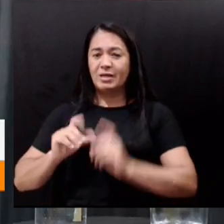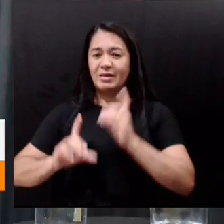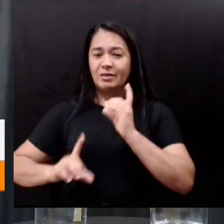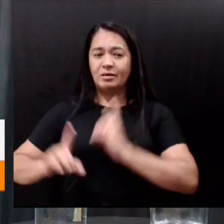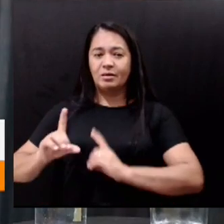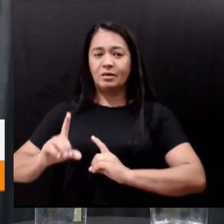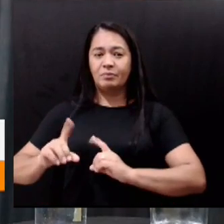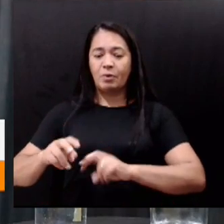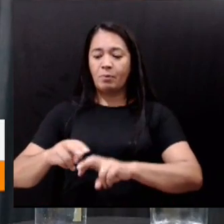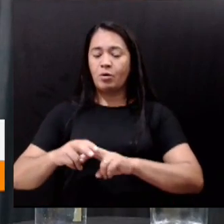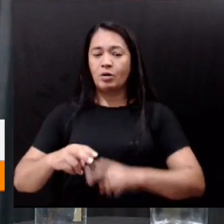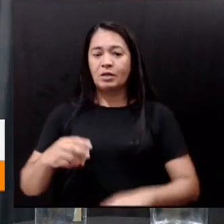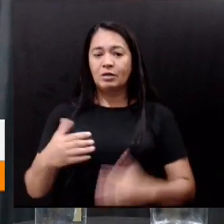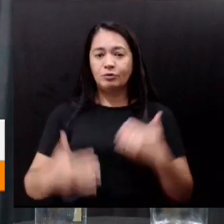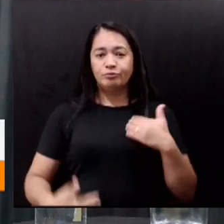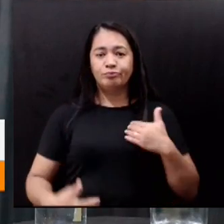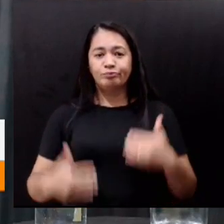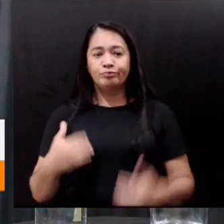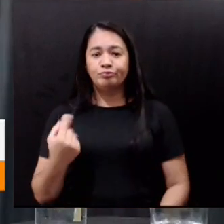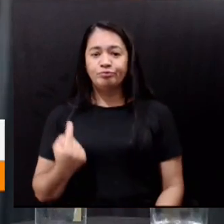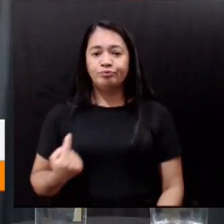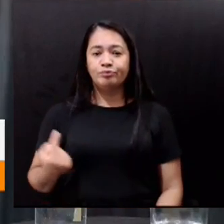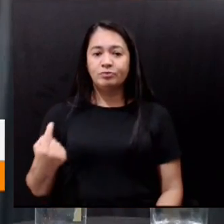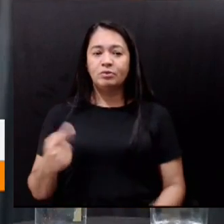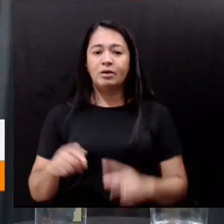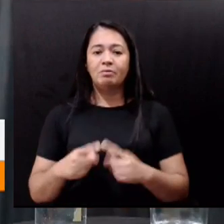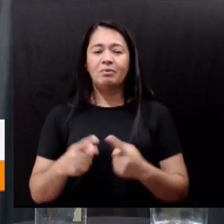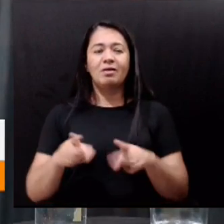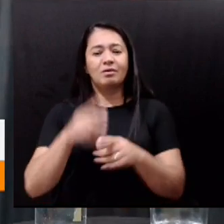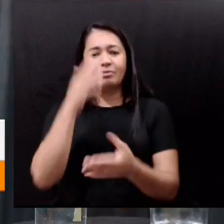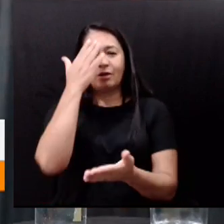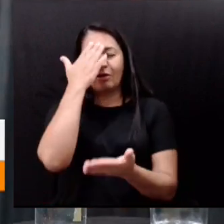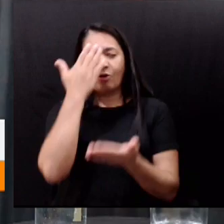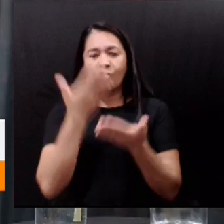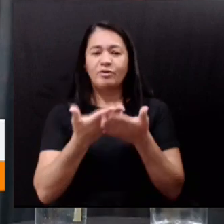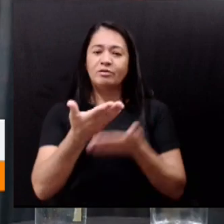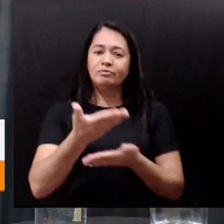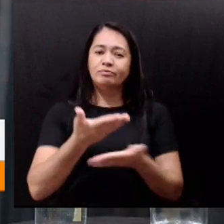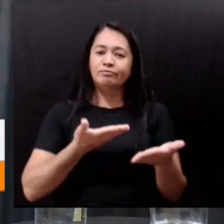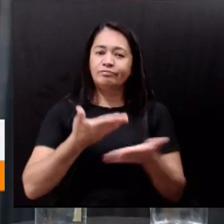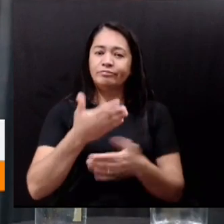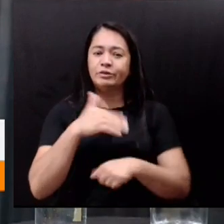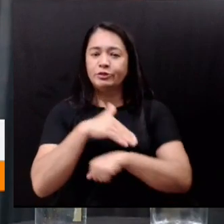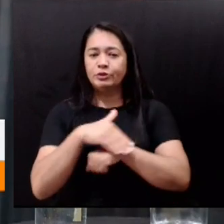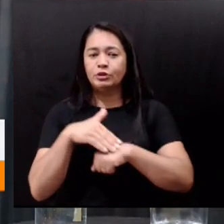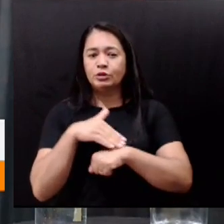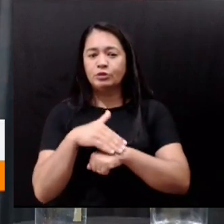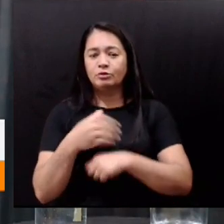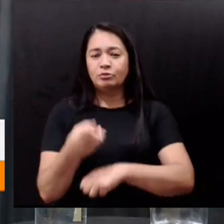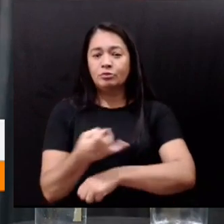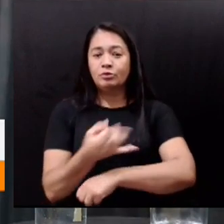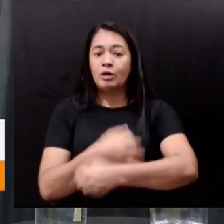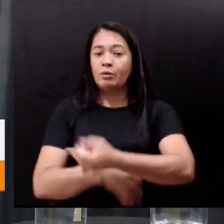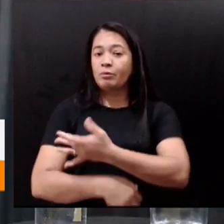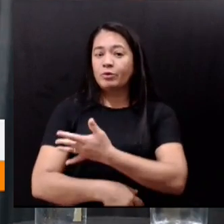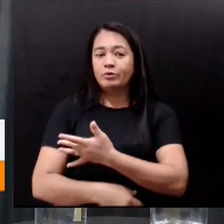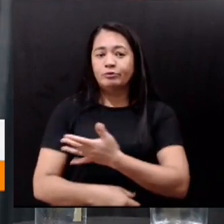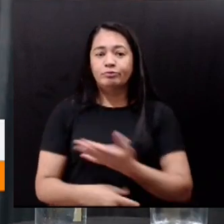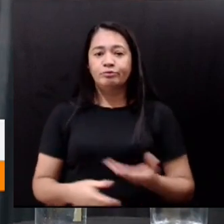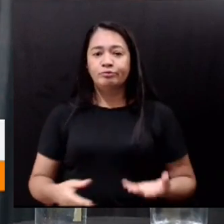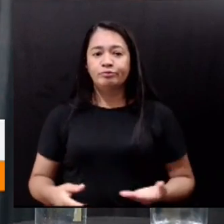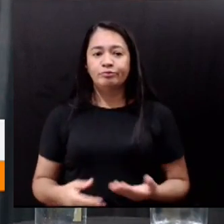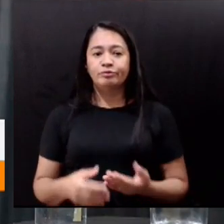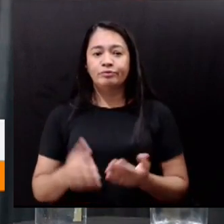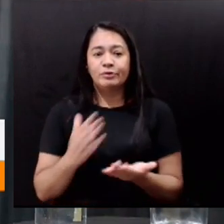físico, né, mas de confiança, de interação, de conversa emocional, não ter o que dividir,